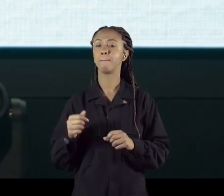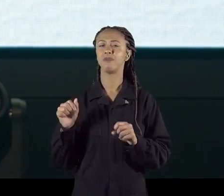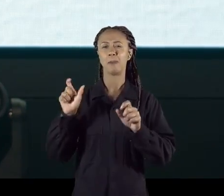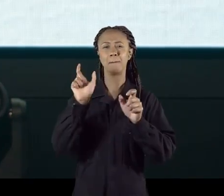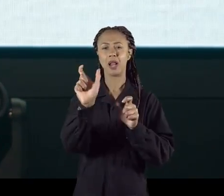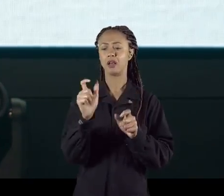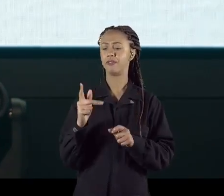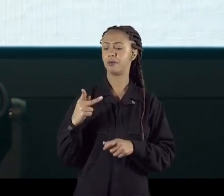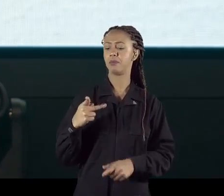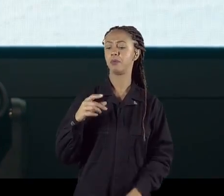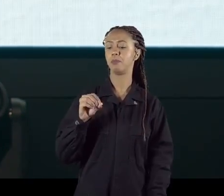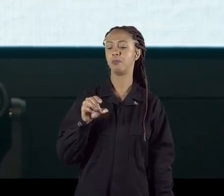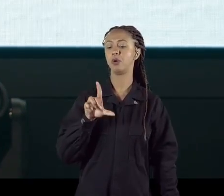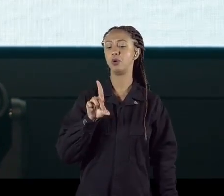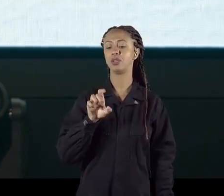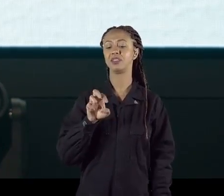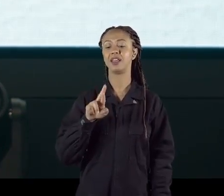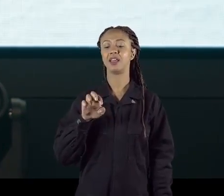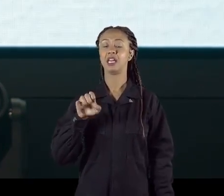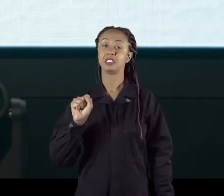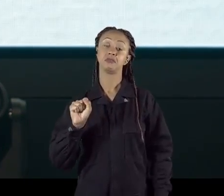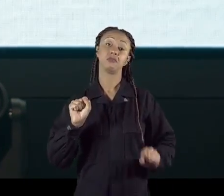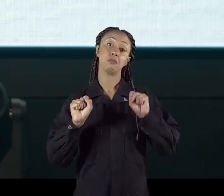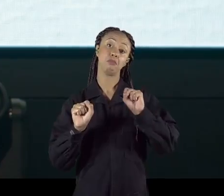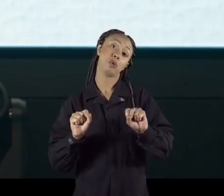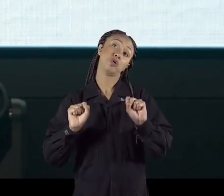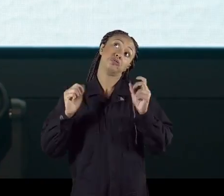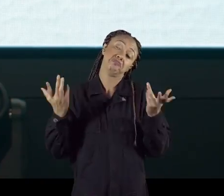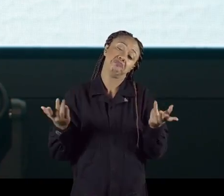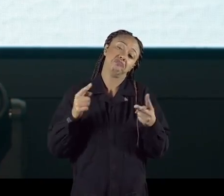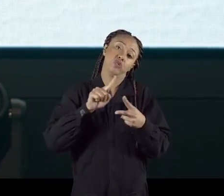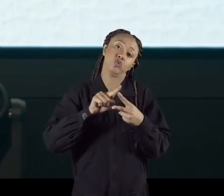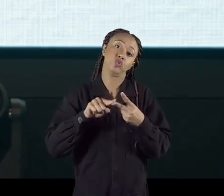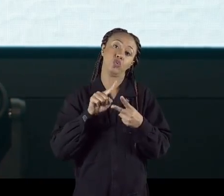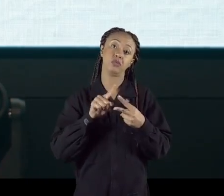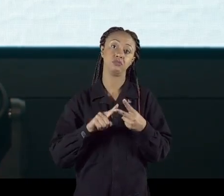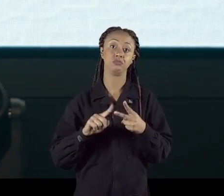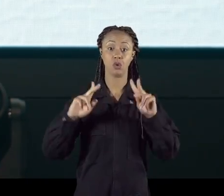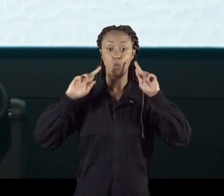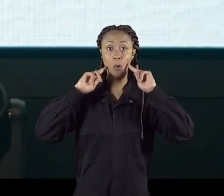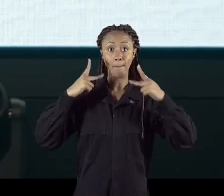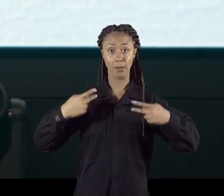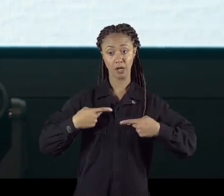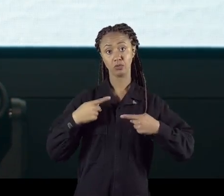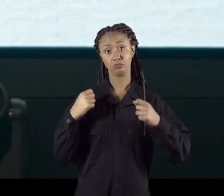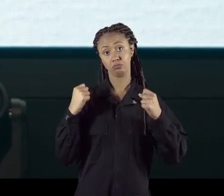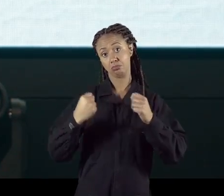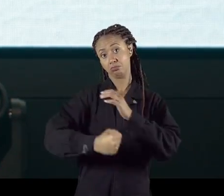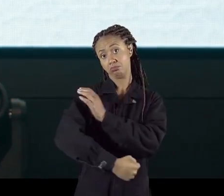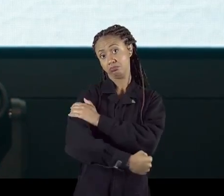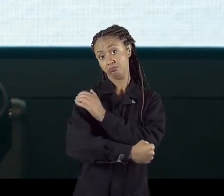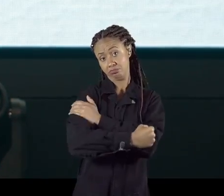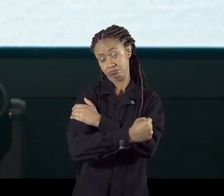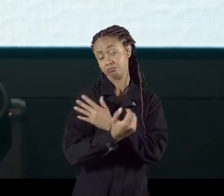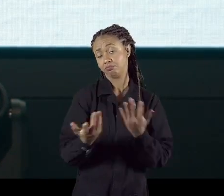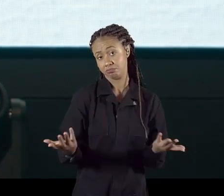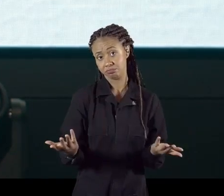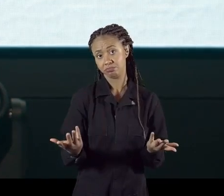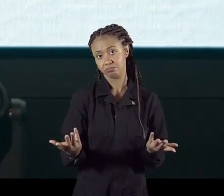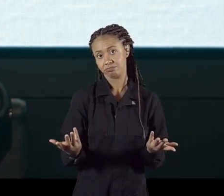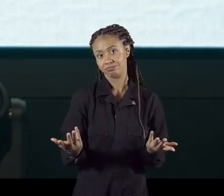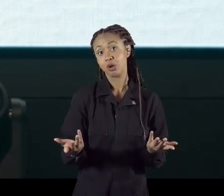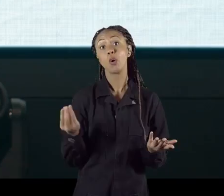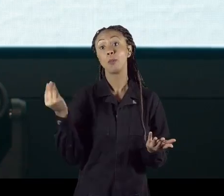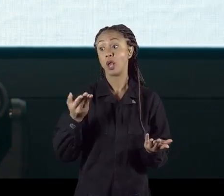dúvida que Paulo aqui ele tá se referindo a dois poderes né ao poder humano ele tava vivendo no